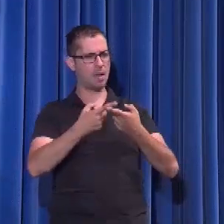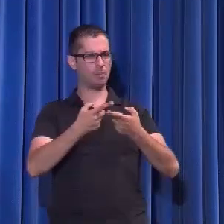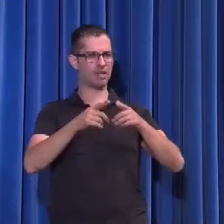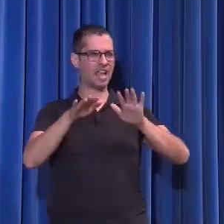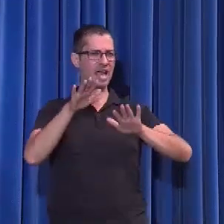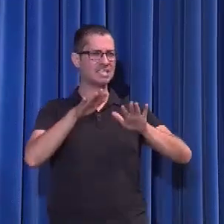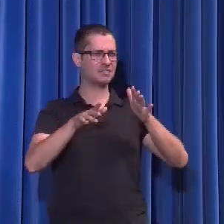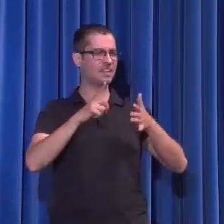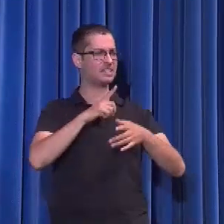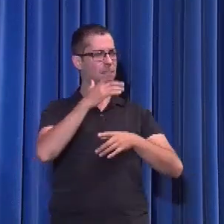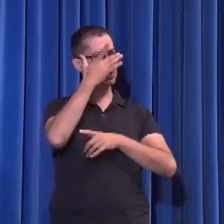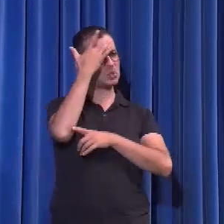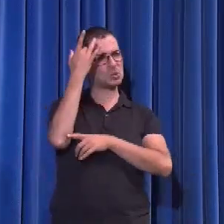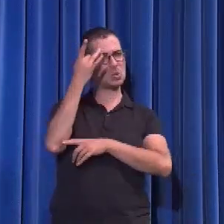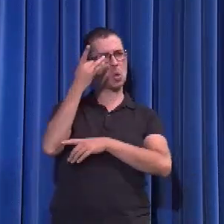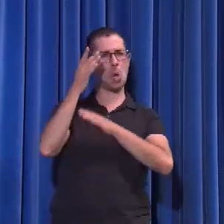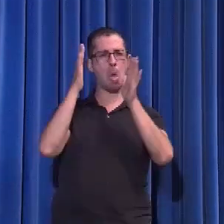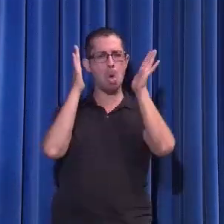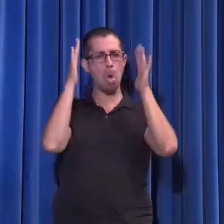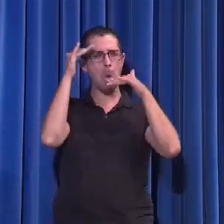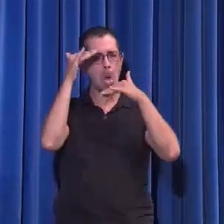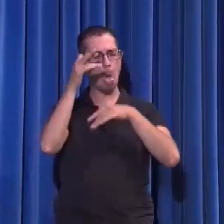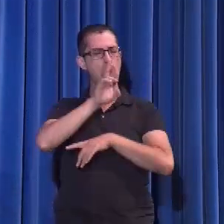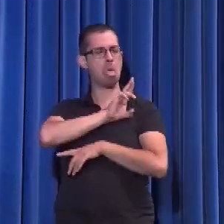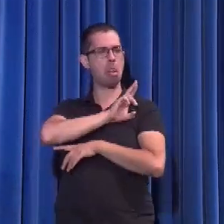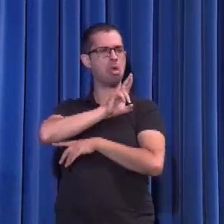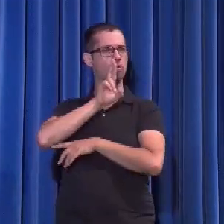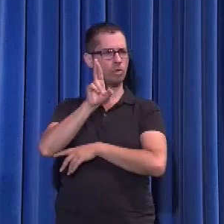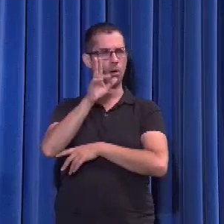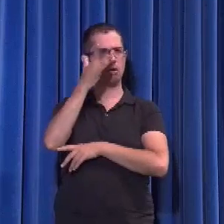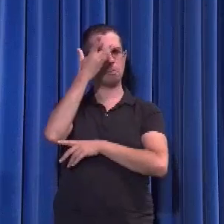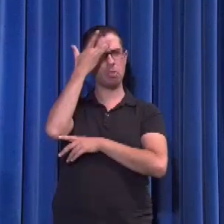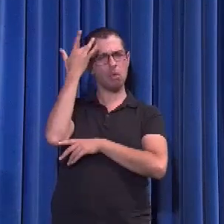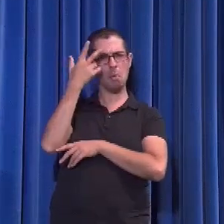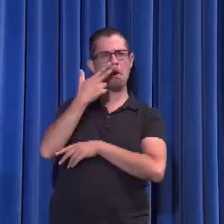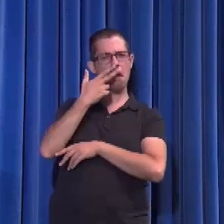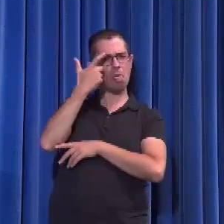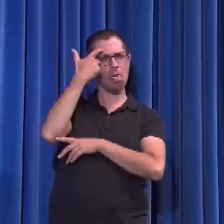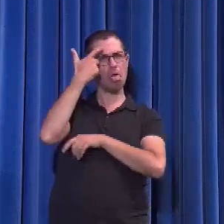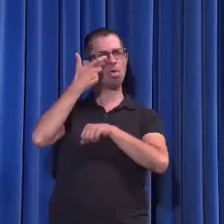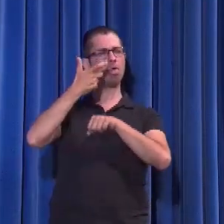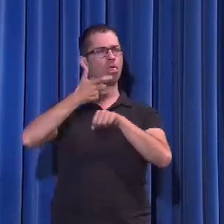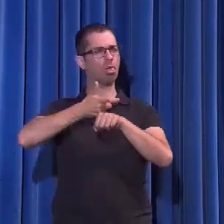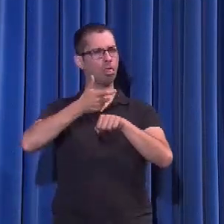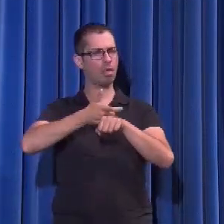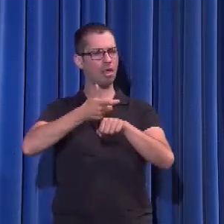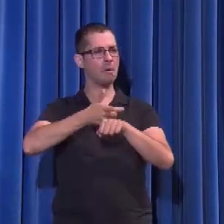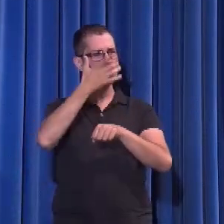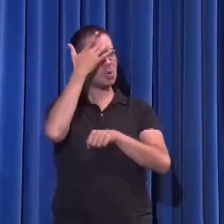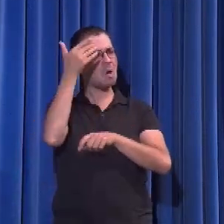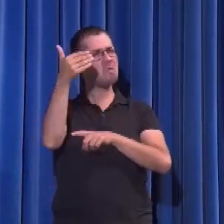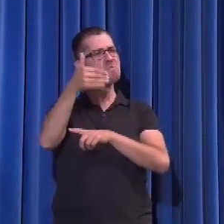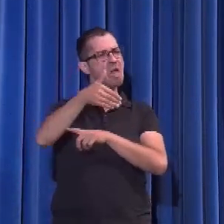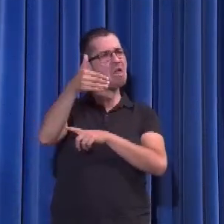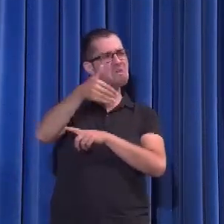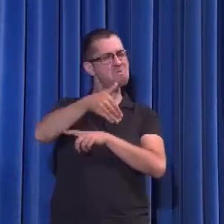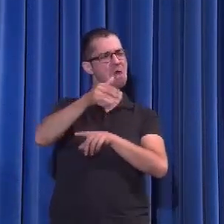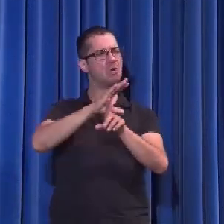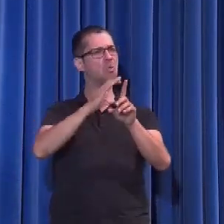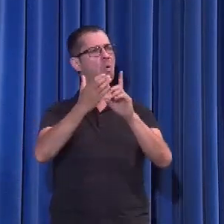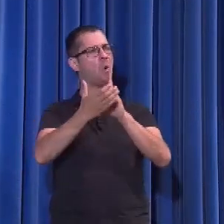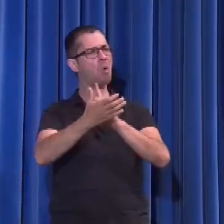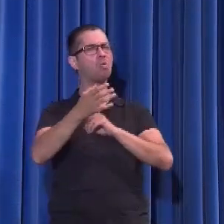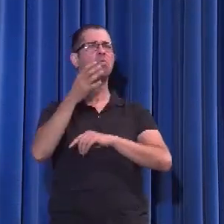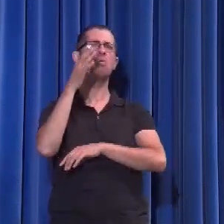numa religiosidade, uma religiosidade dominical. Estamos ouvindo a palavra, muitas vezes